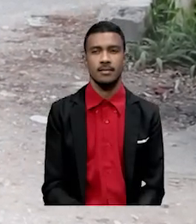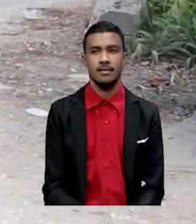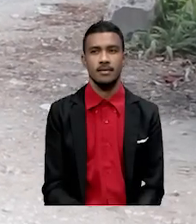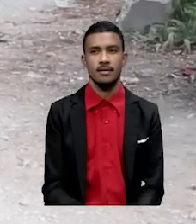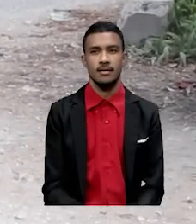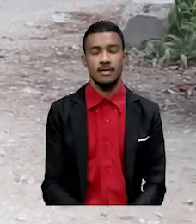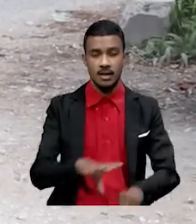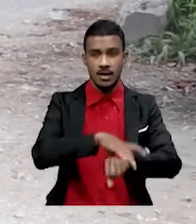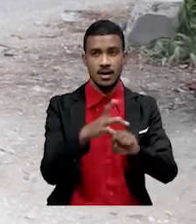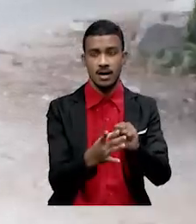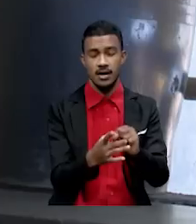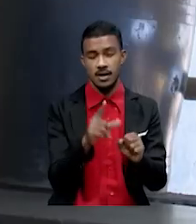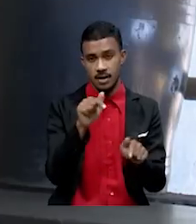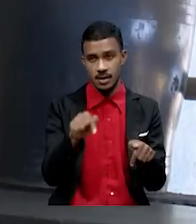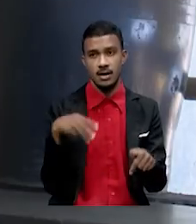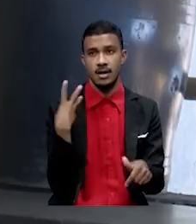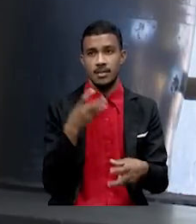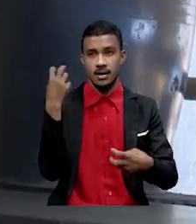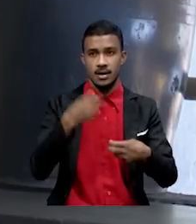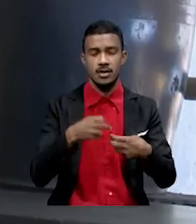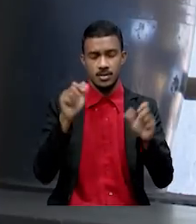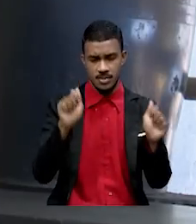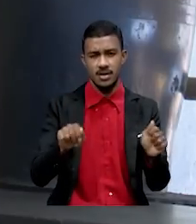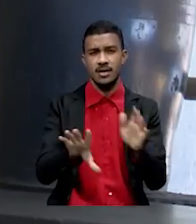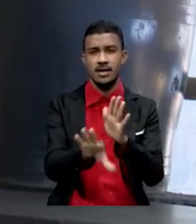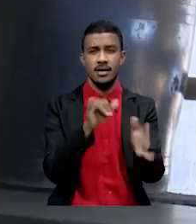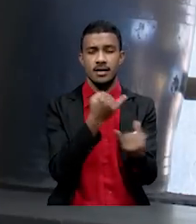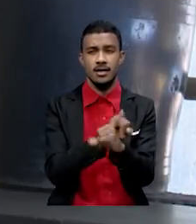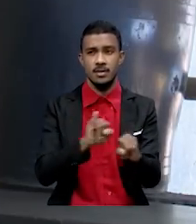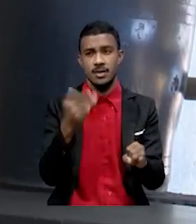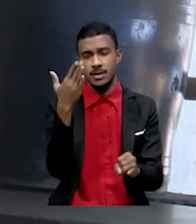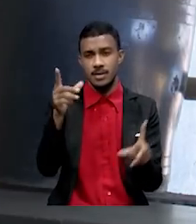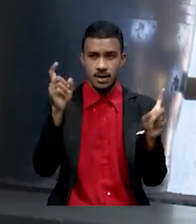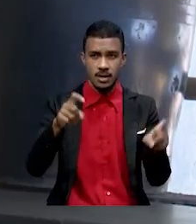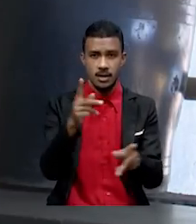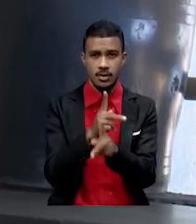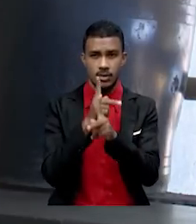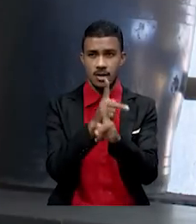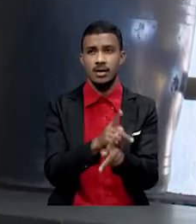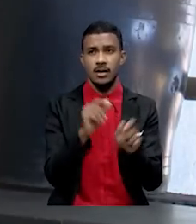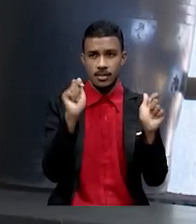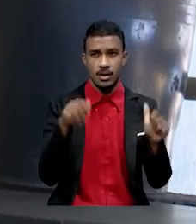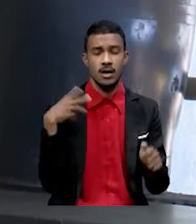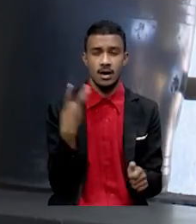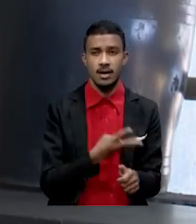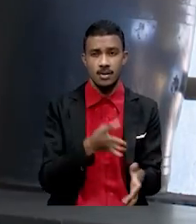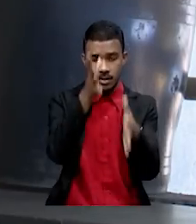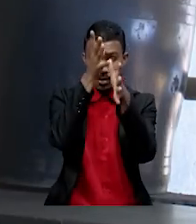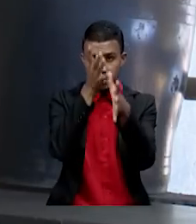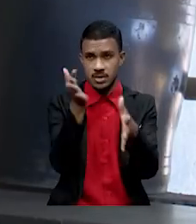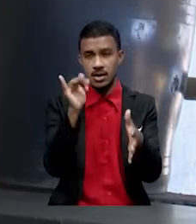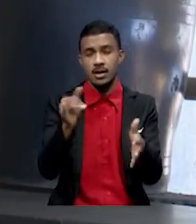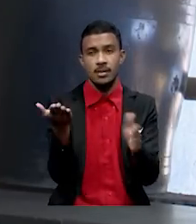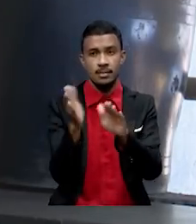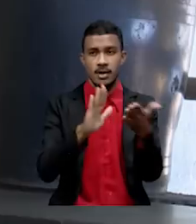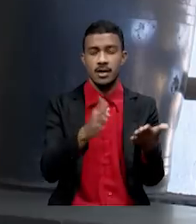Rai dané ami terus. Terus mak boi independensi, etan independensi. Imi teng cer cuidado para ami ne kato sautu ona mati mi